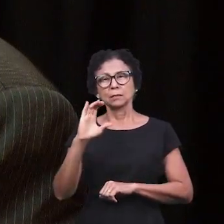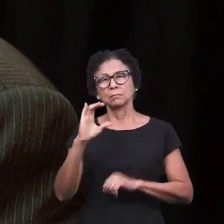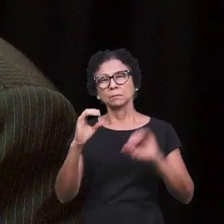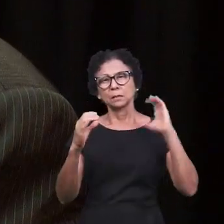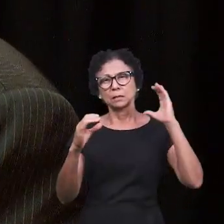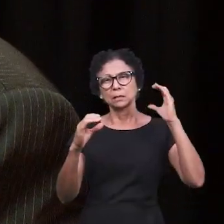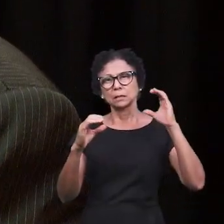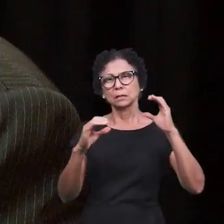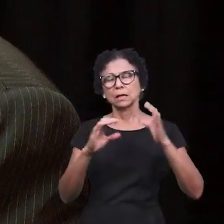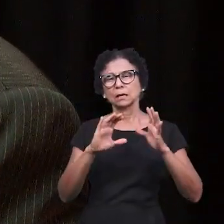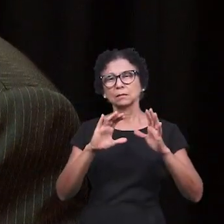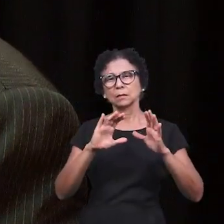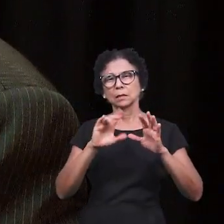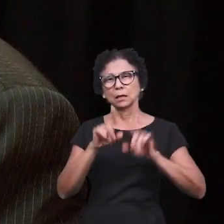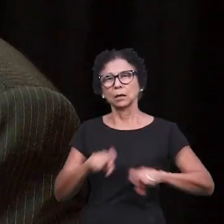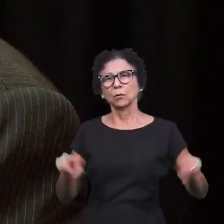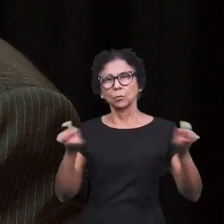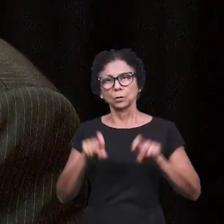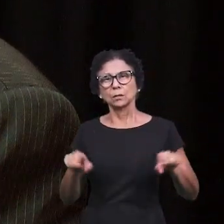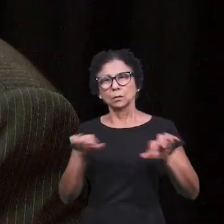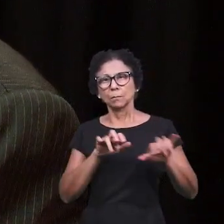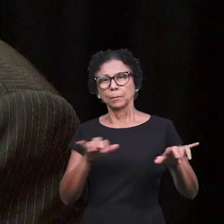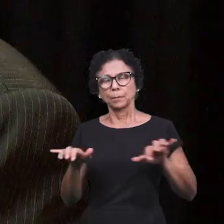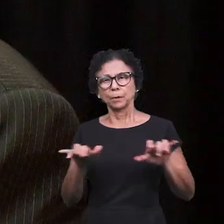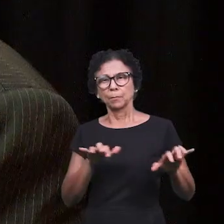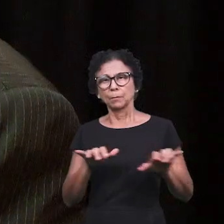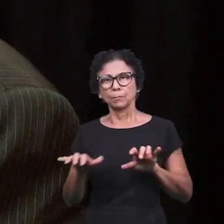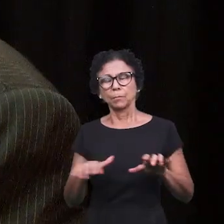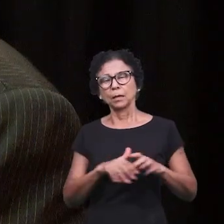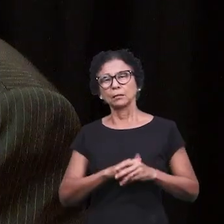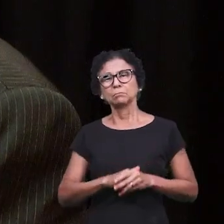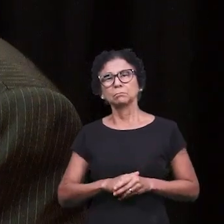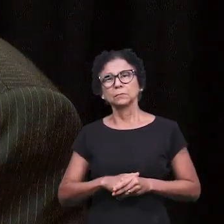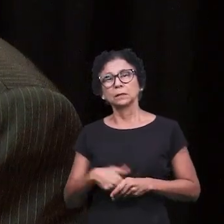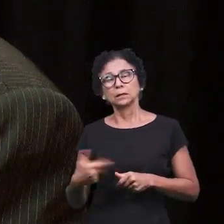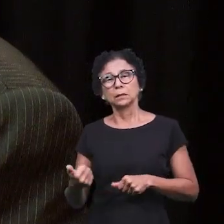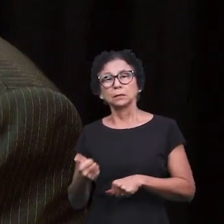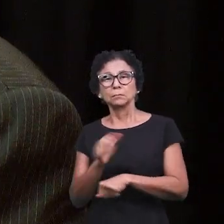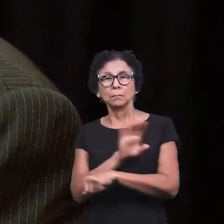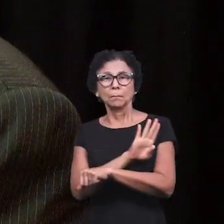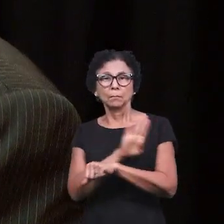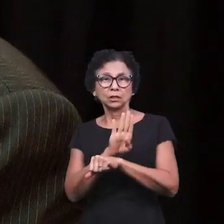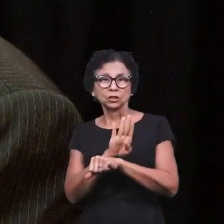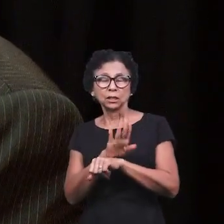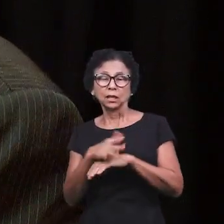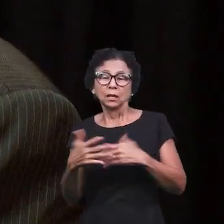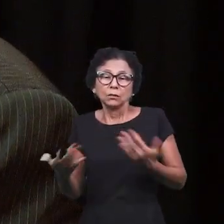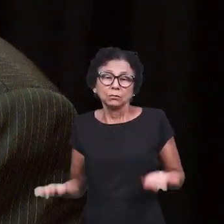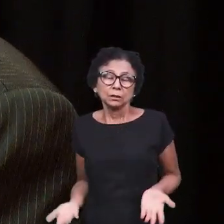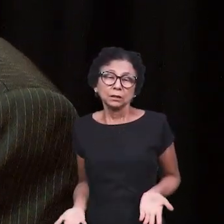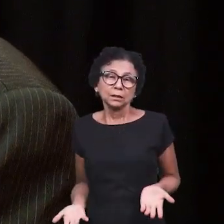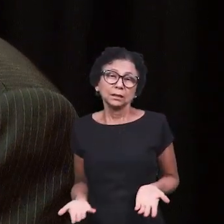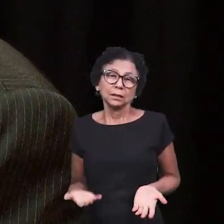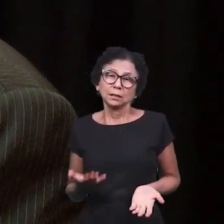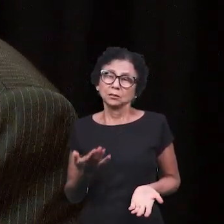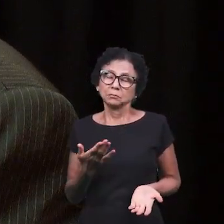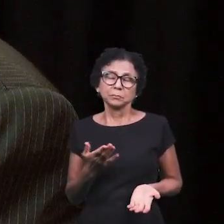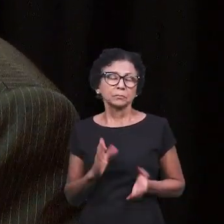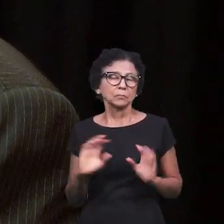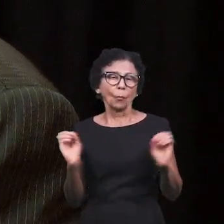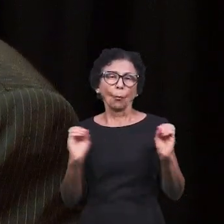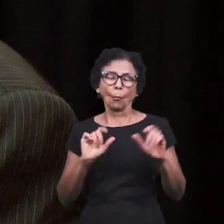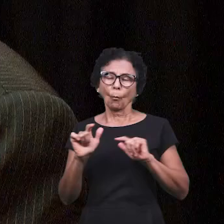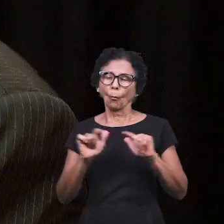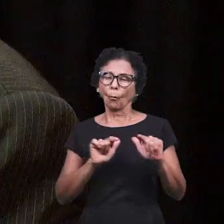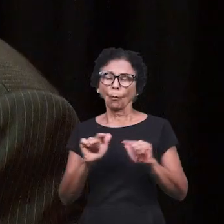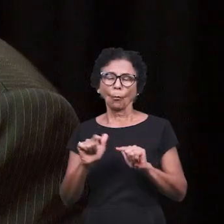4, 5 anos, um bacharelado, e querendo ser aprovado num concurso da área fiscal que eu não tinha praticamente um preparo para